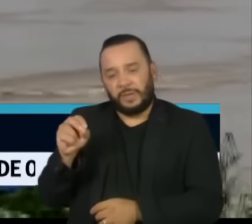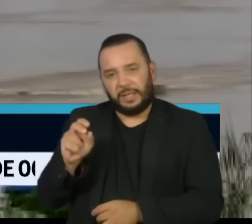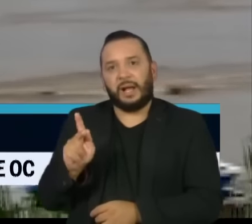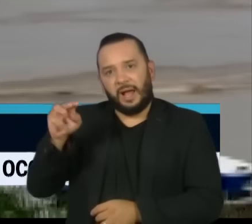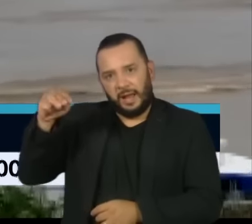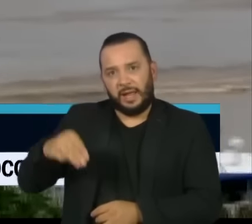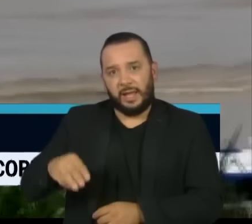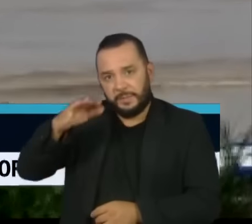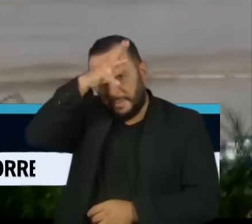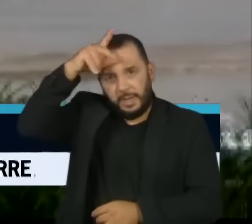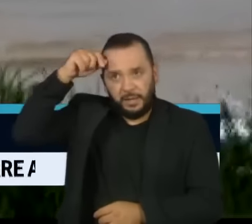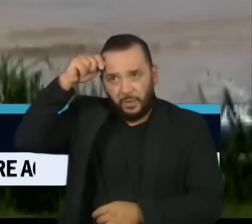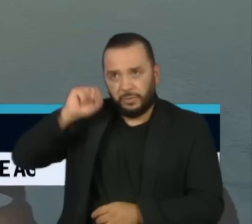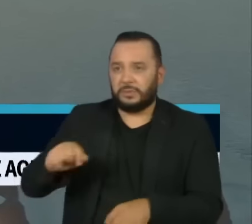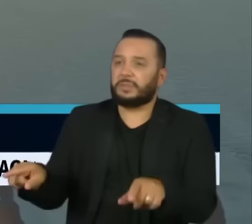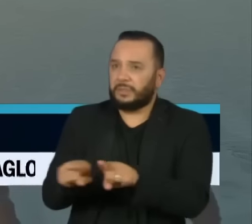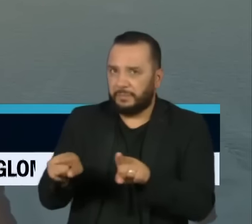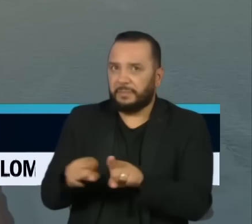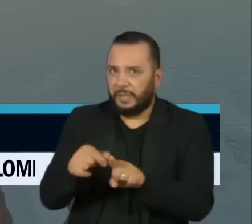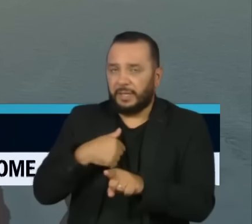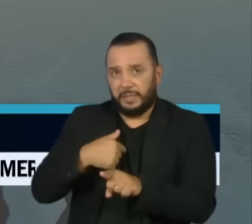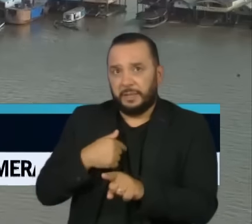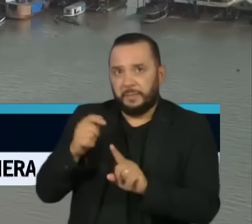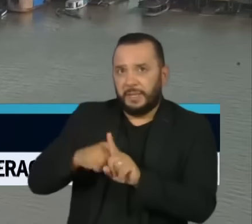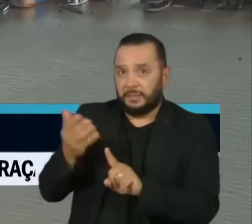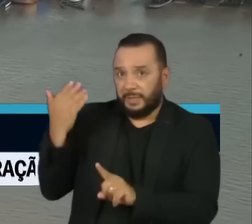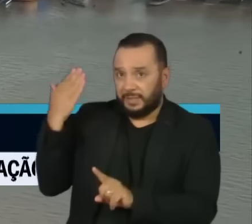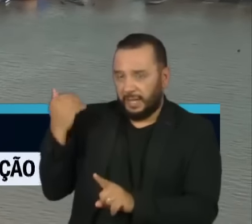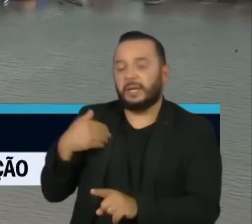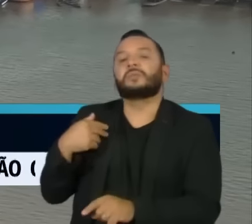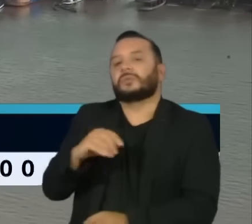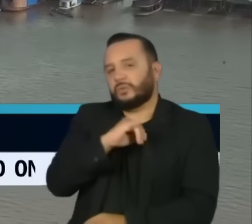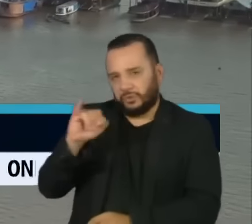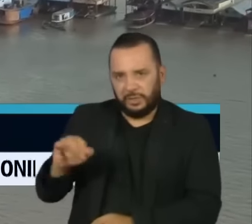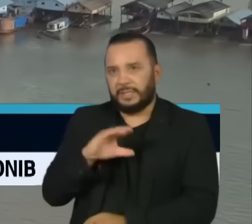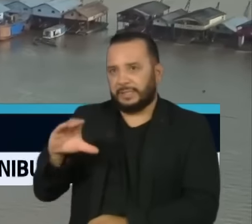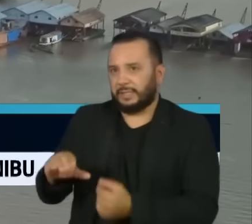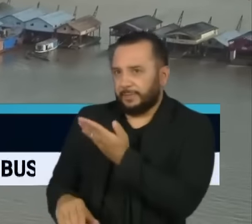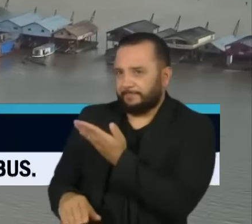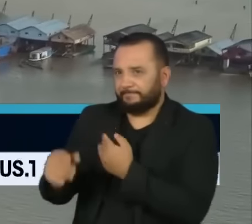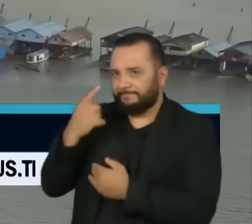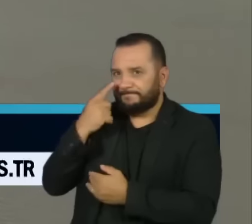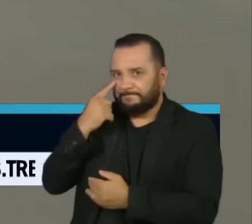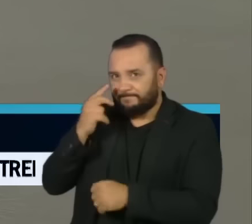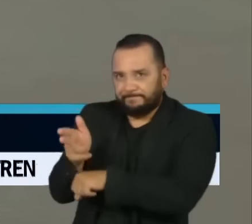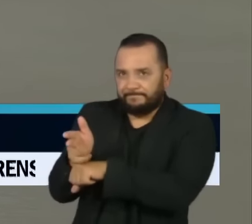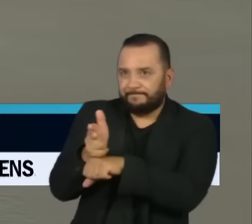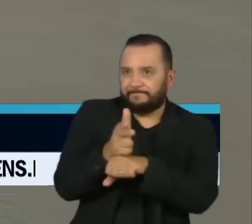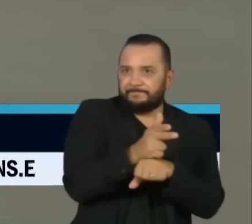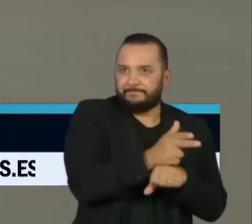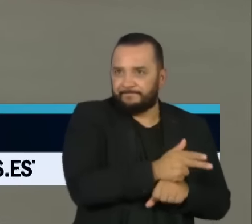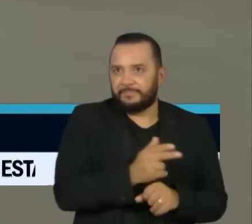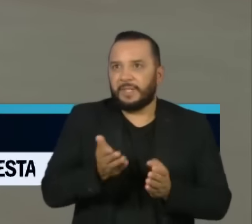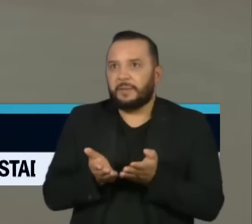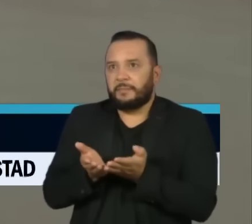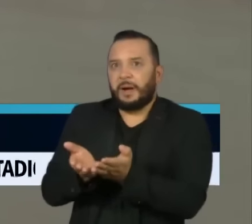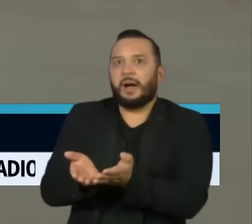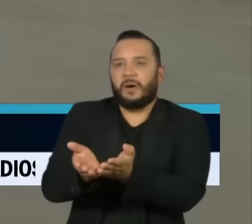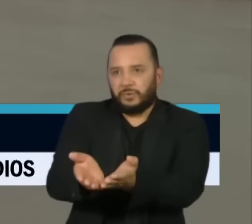Manaus. No fim do mês passado, o Jornal da Cultura esteve na região e denunciou que as balsas e dragas